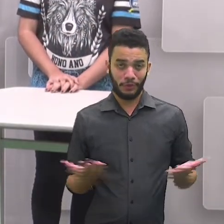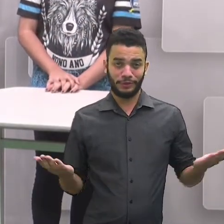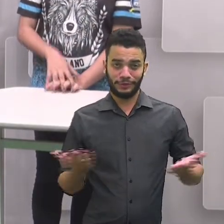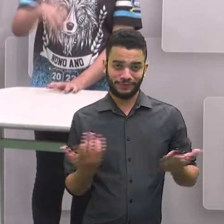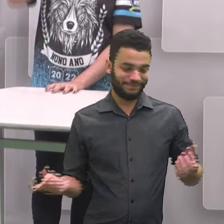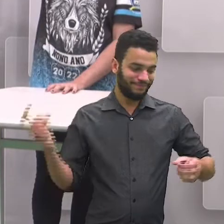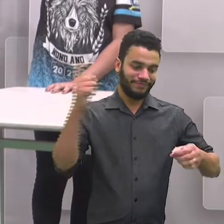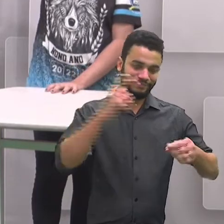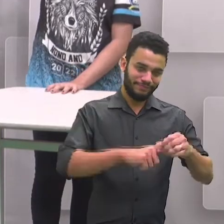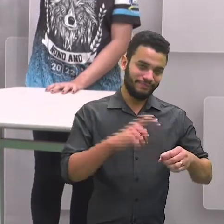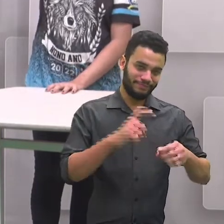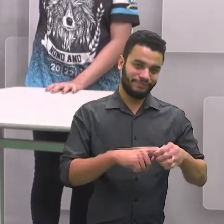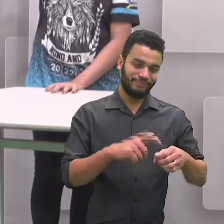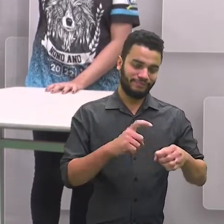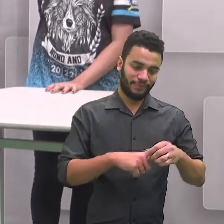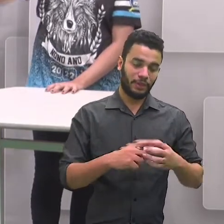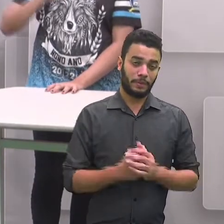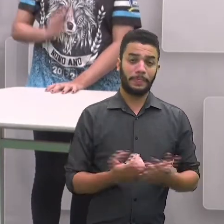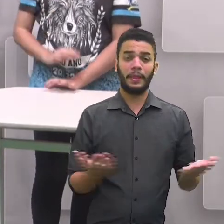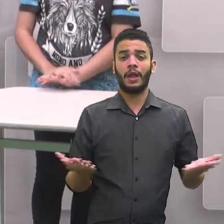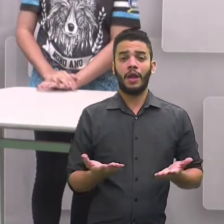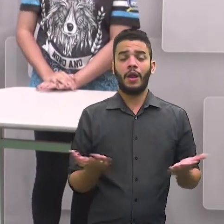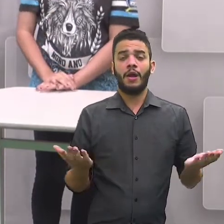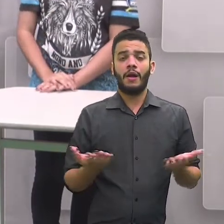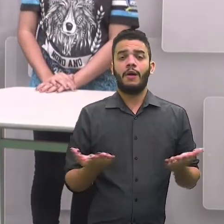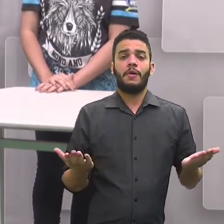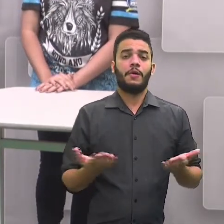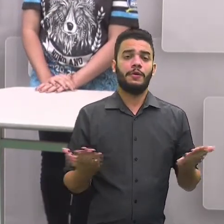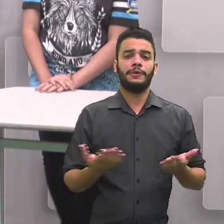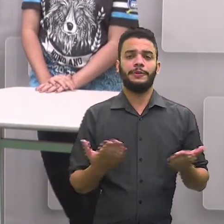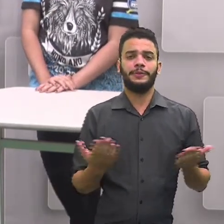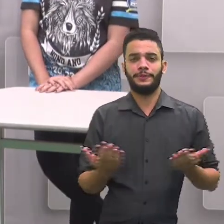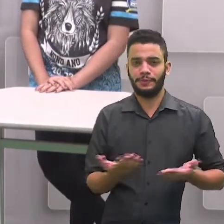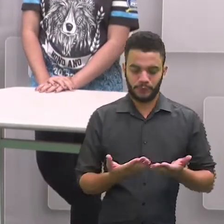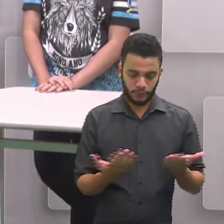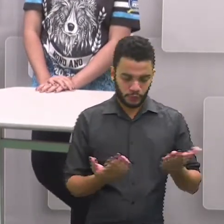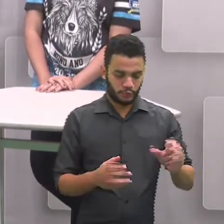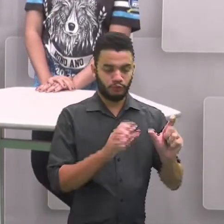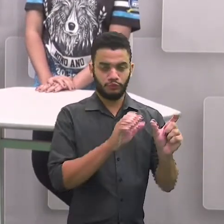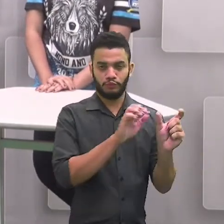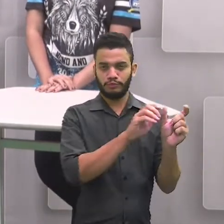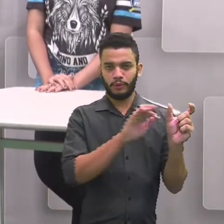Estamos no nosso intervalo. Vamos prosseguir.